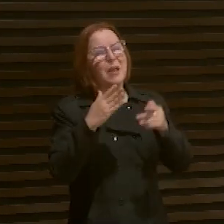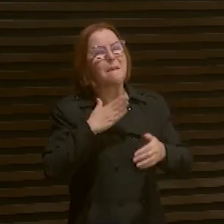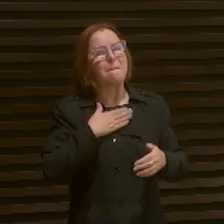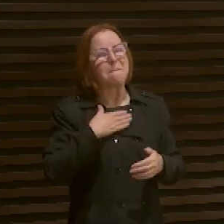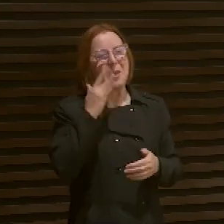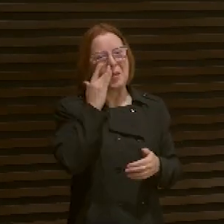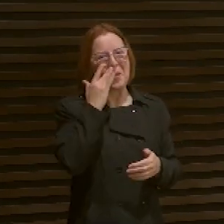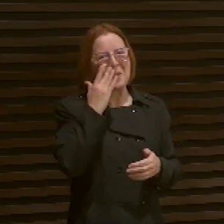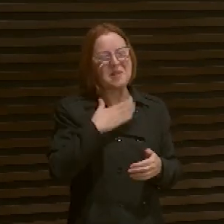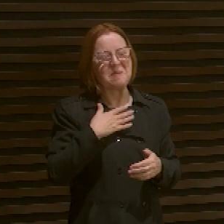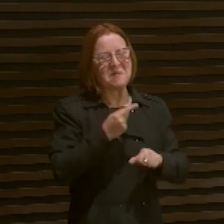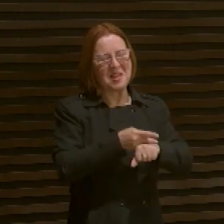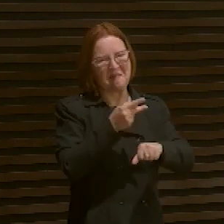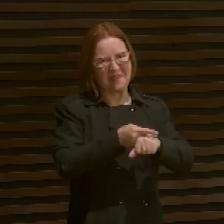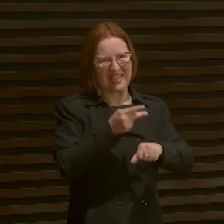prata.